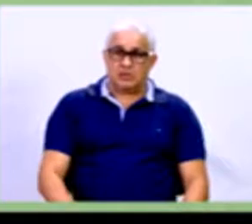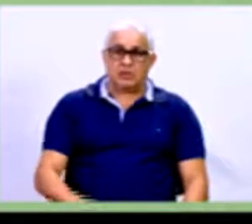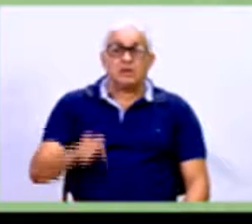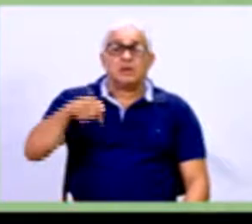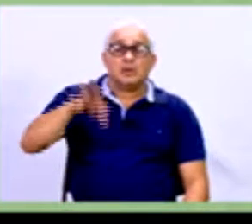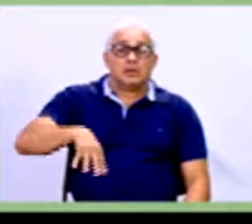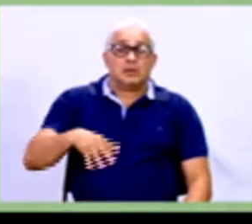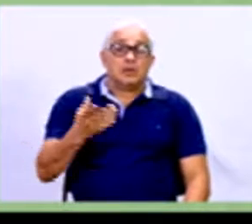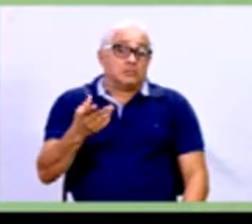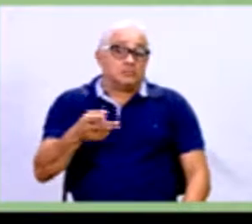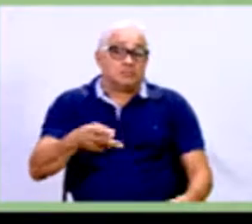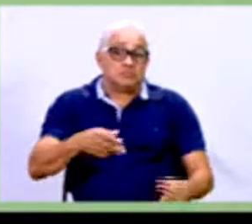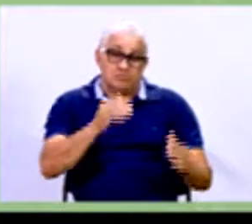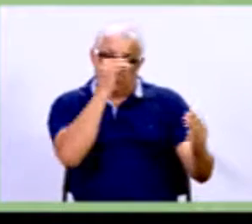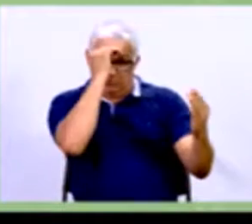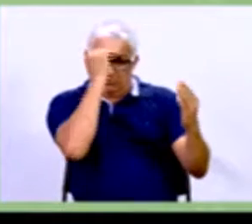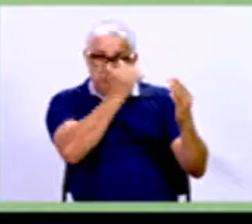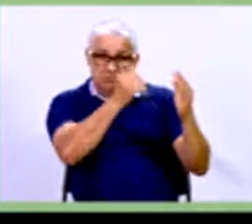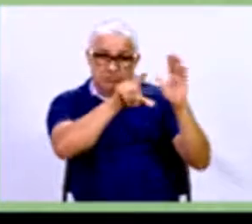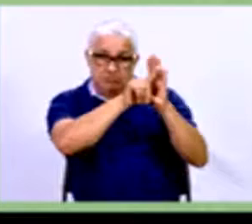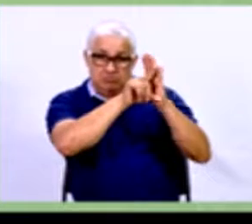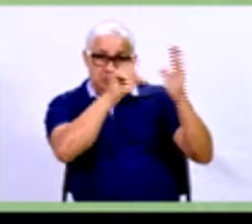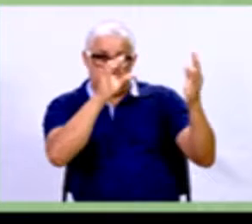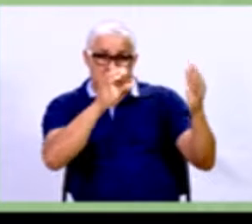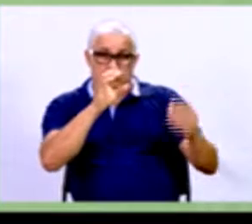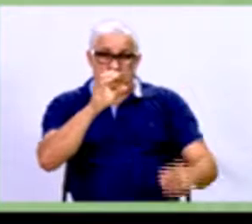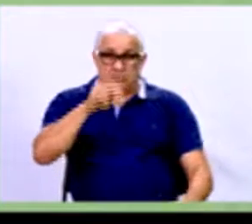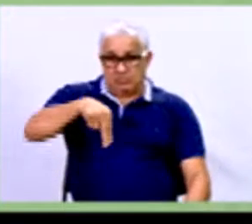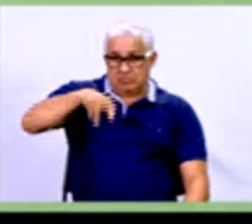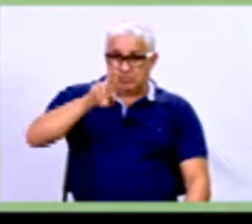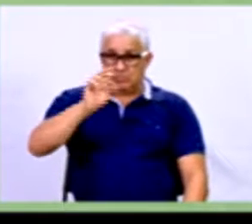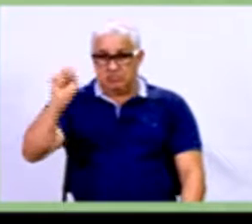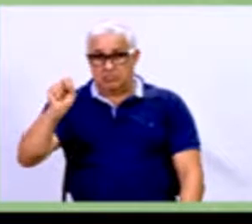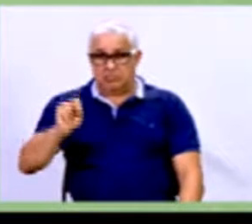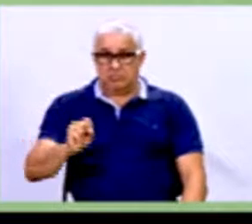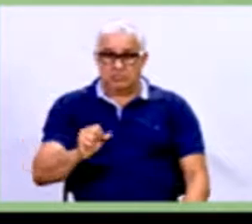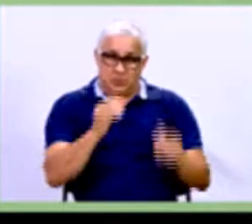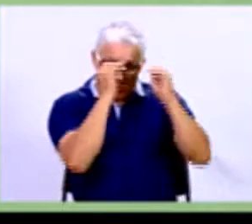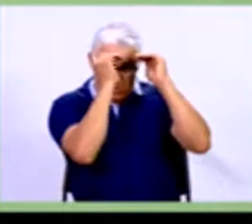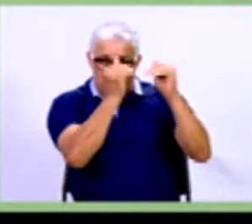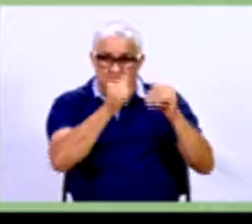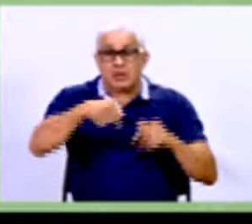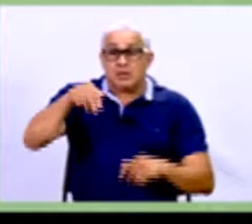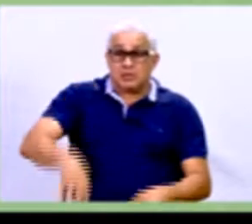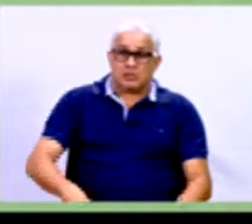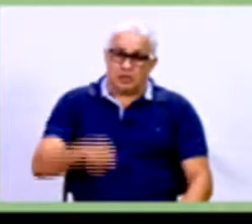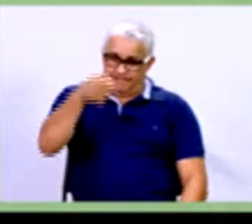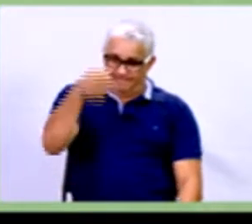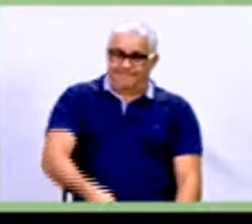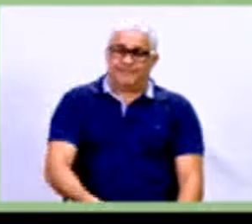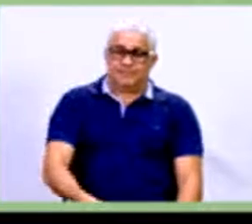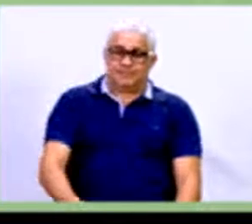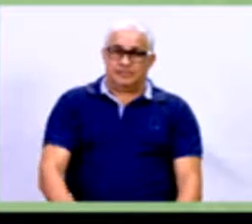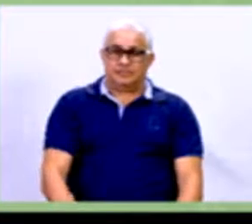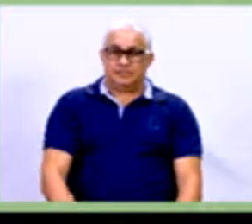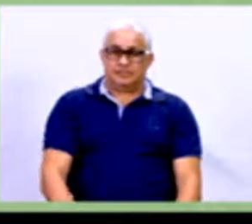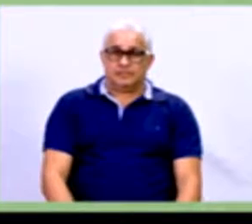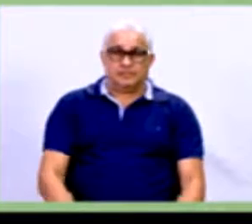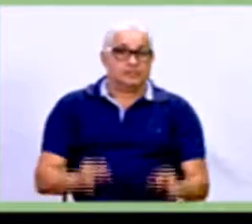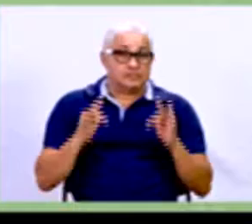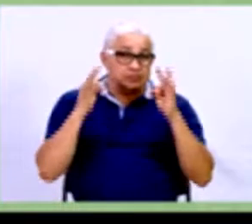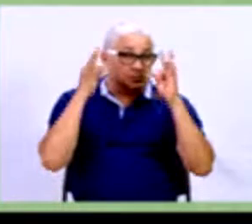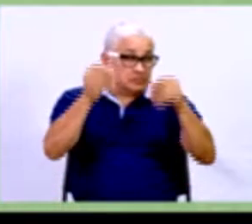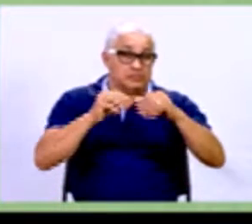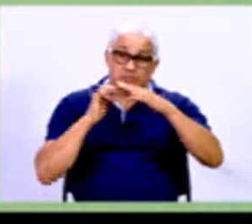observar essas normas regulamentadoras? As normas regulamentadoras, elas são de obrigação, é obrigatoriedade de todas